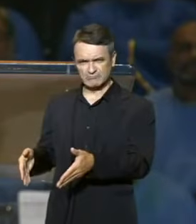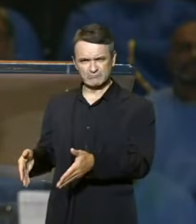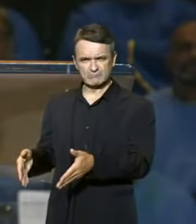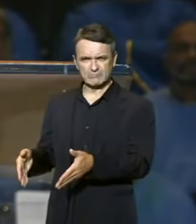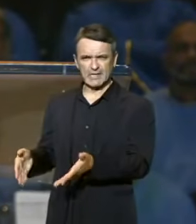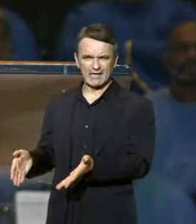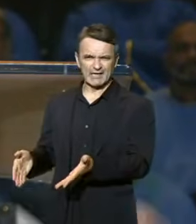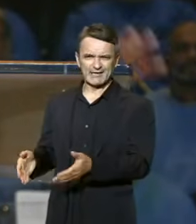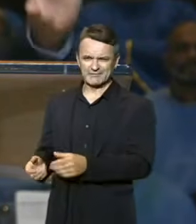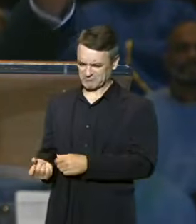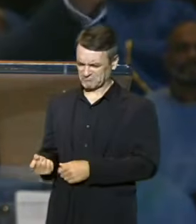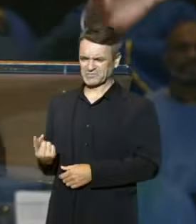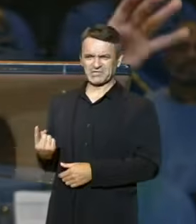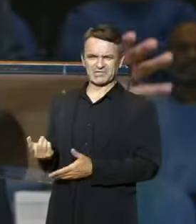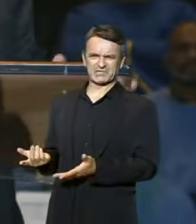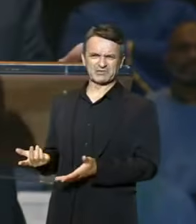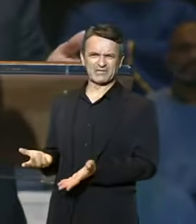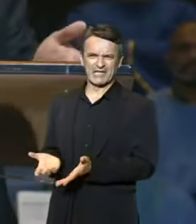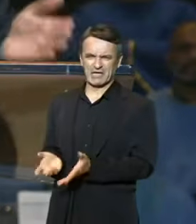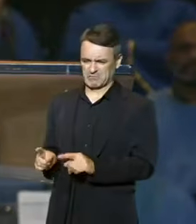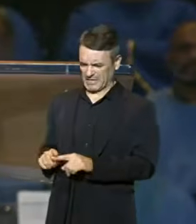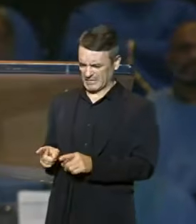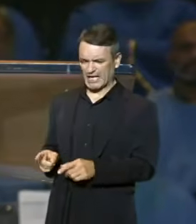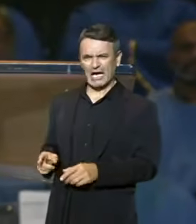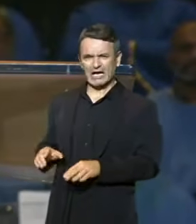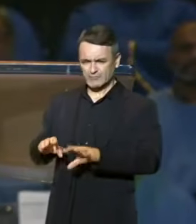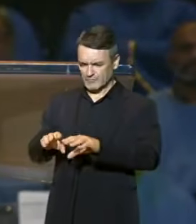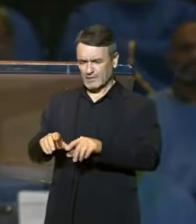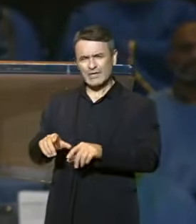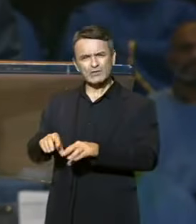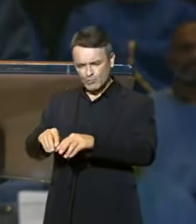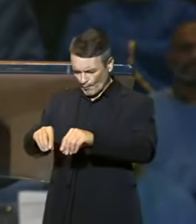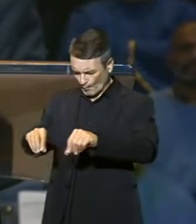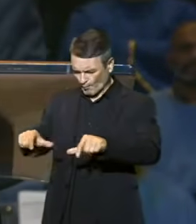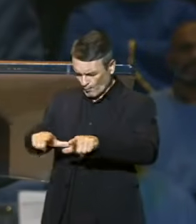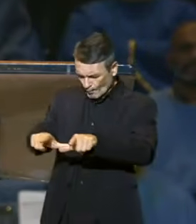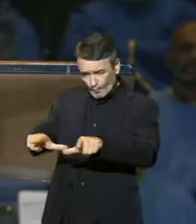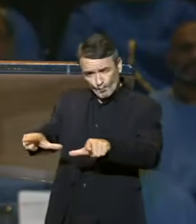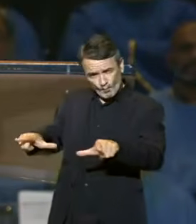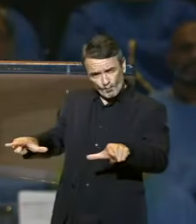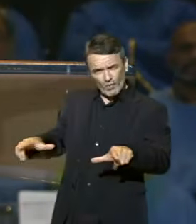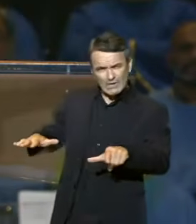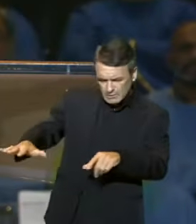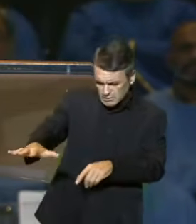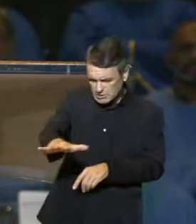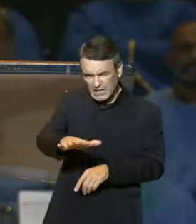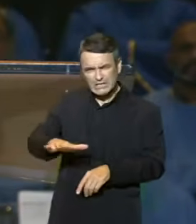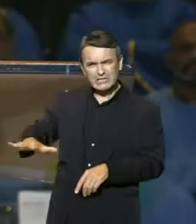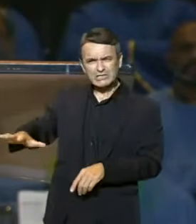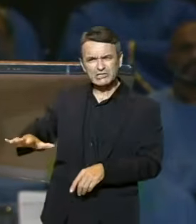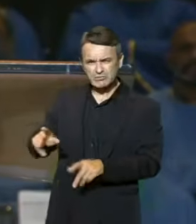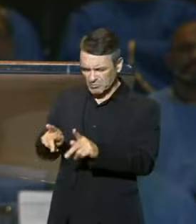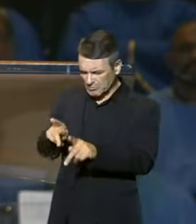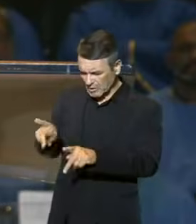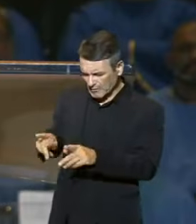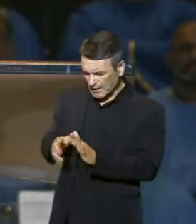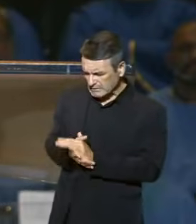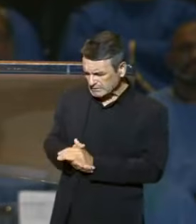curioso, no meio do deserto, se tornou um marco na vida daquele povo que